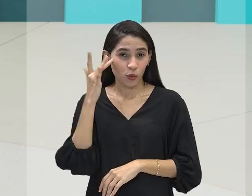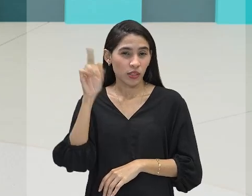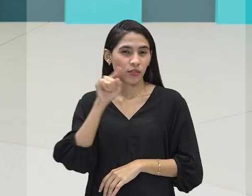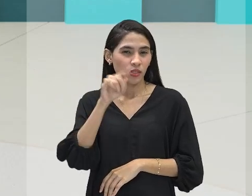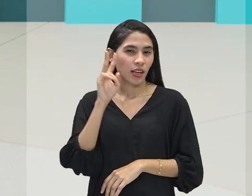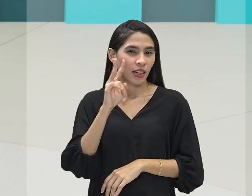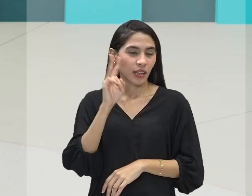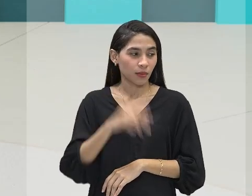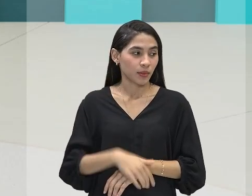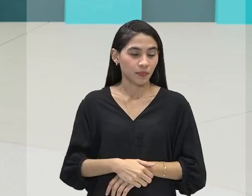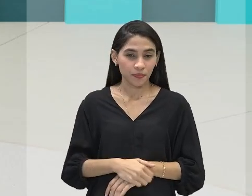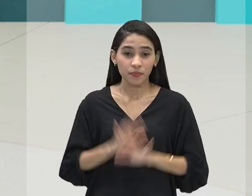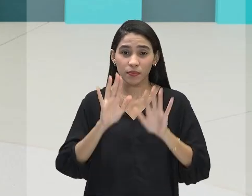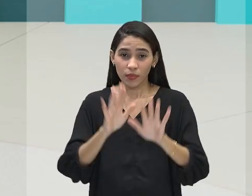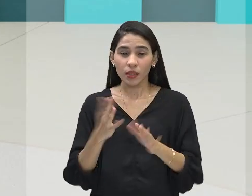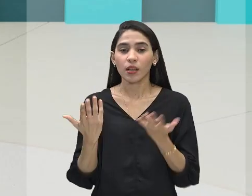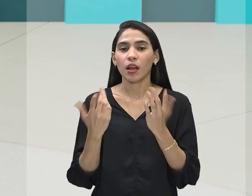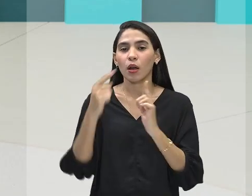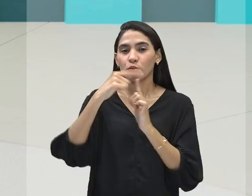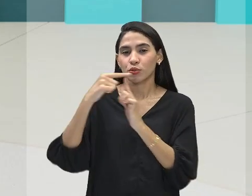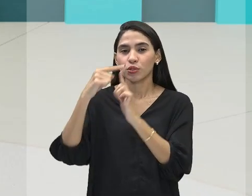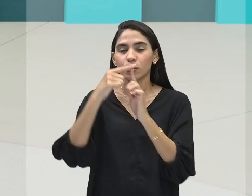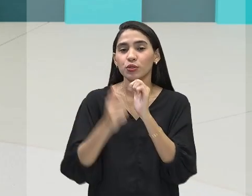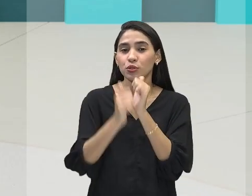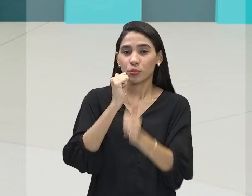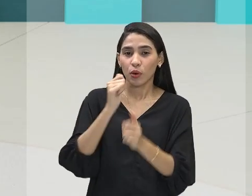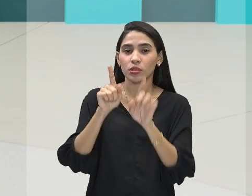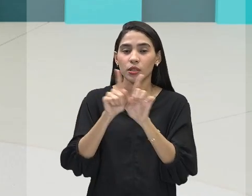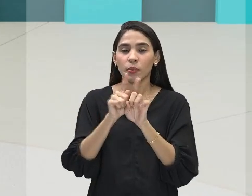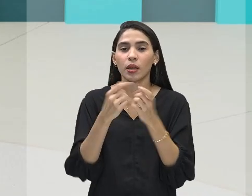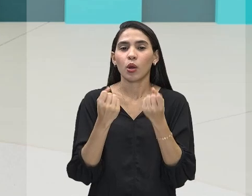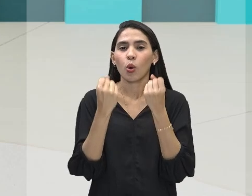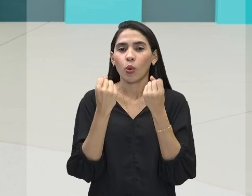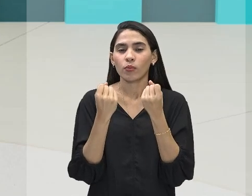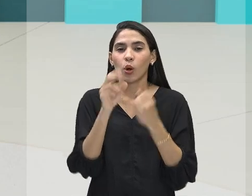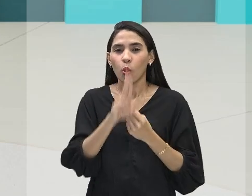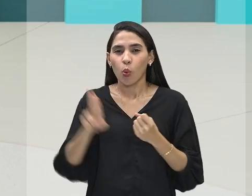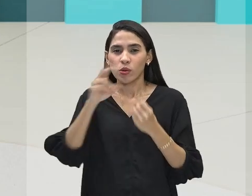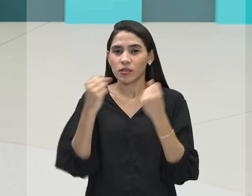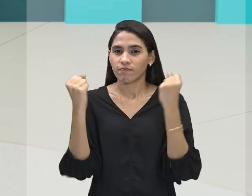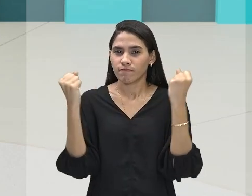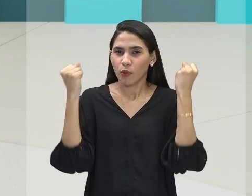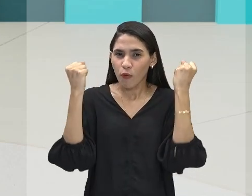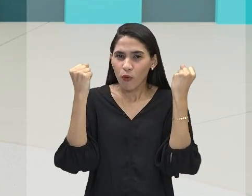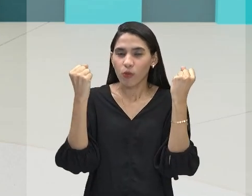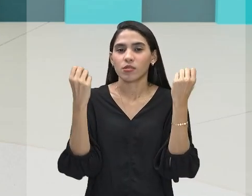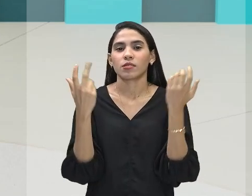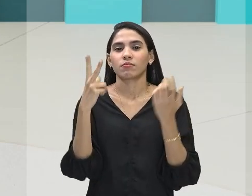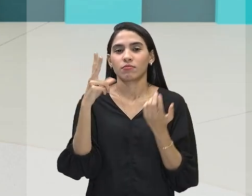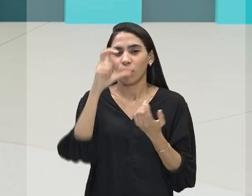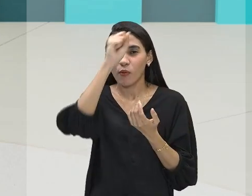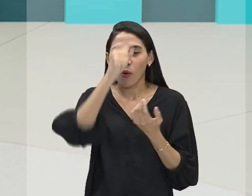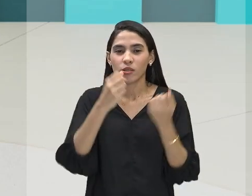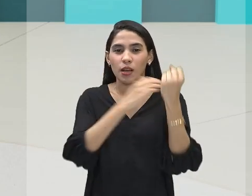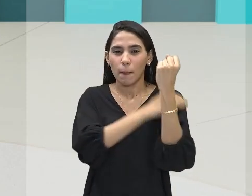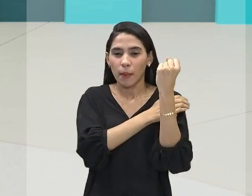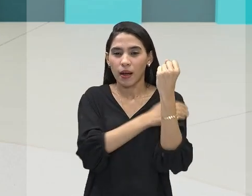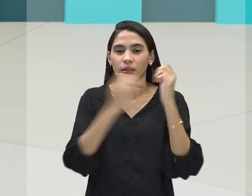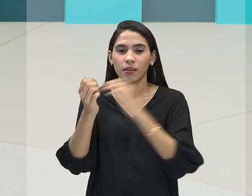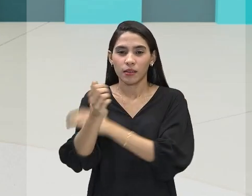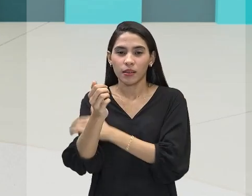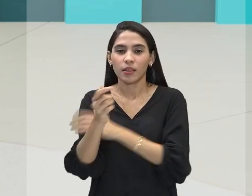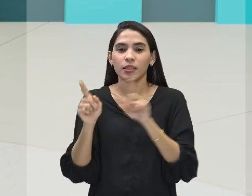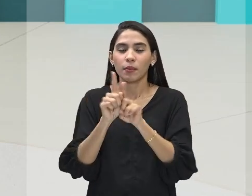recordam, mas é um estilo que usa aí a força bruta e, diferentemente da calistenia, vai